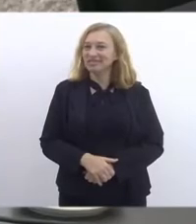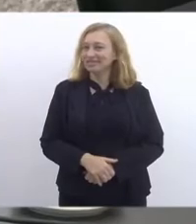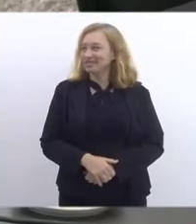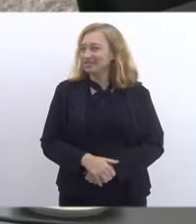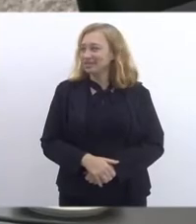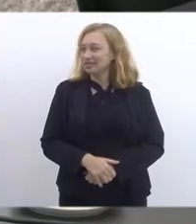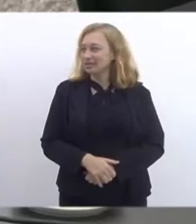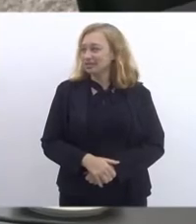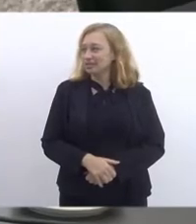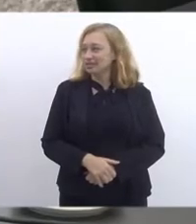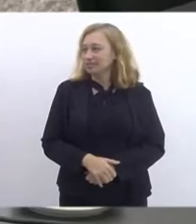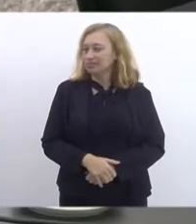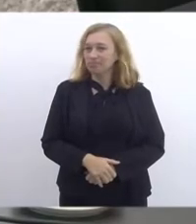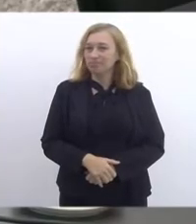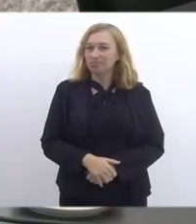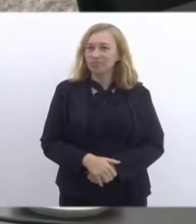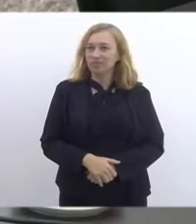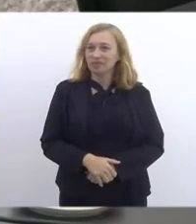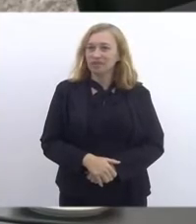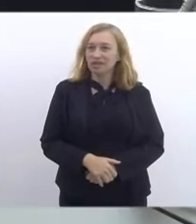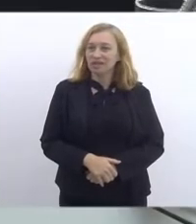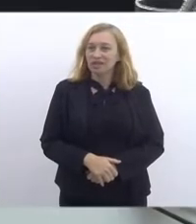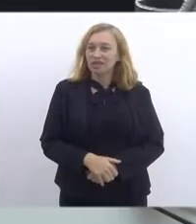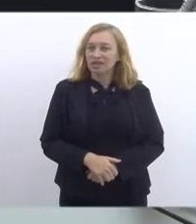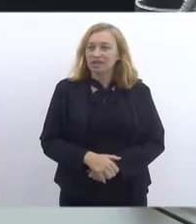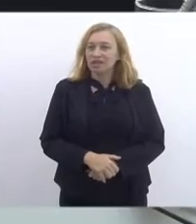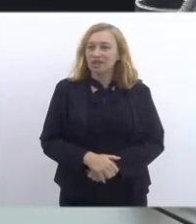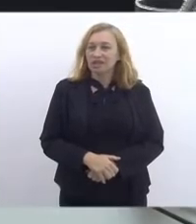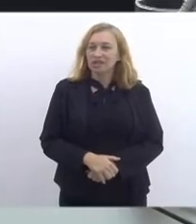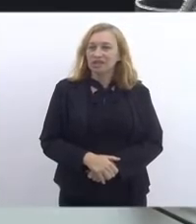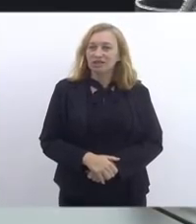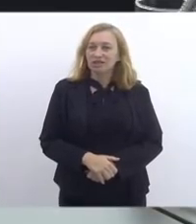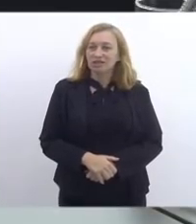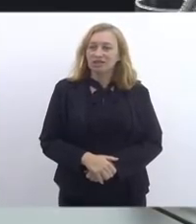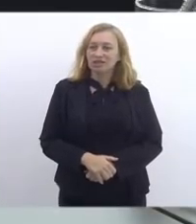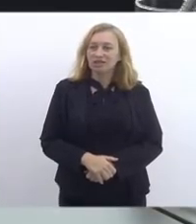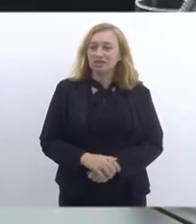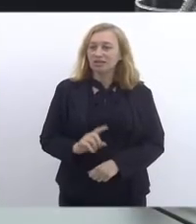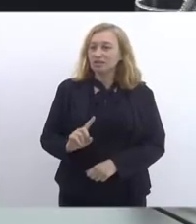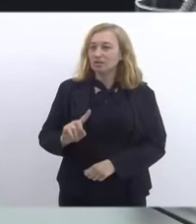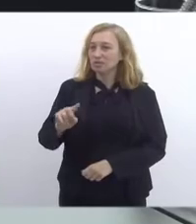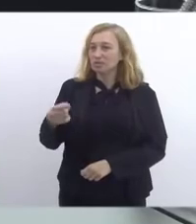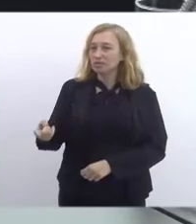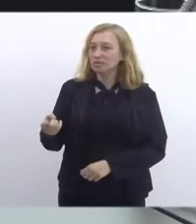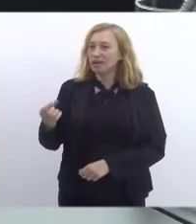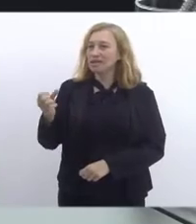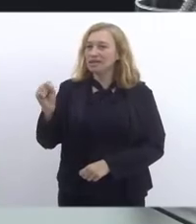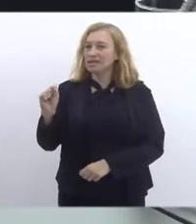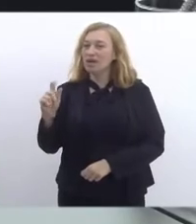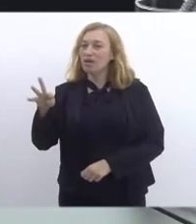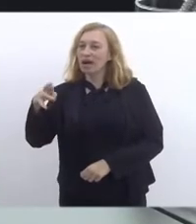Porque. Um está escrito em Saquarema, o outro está em Ipanema.